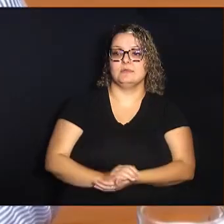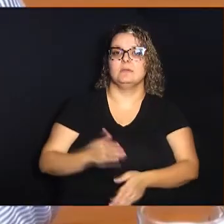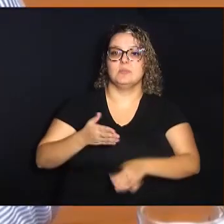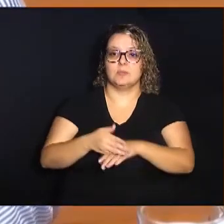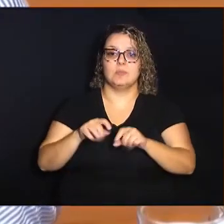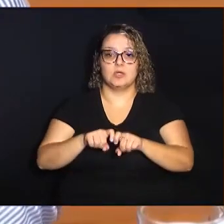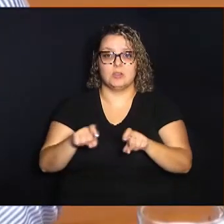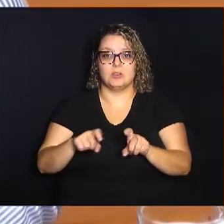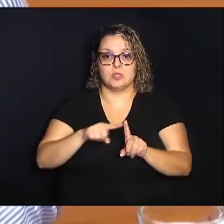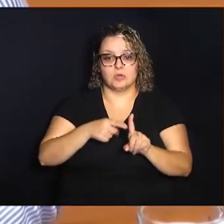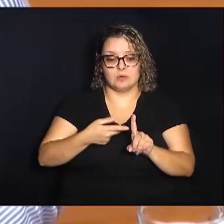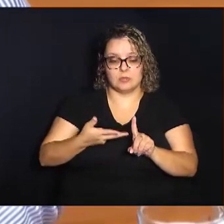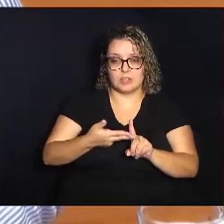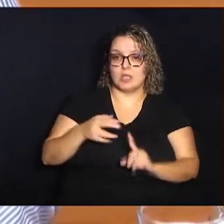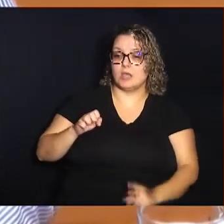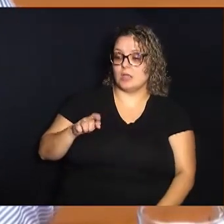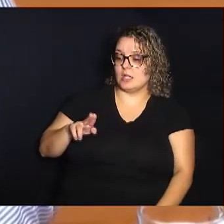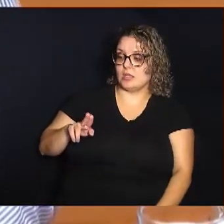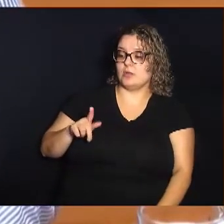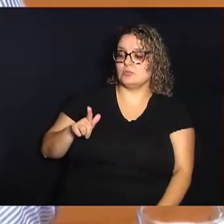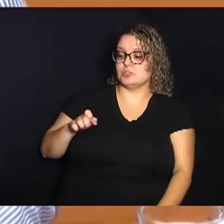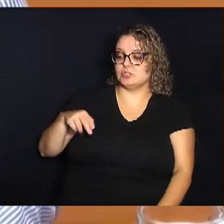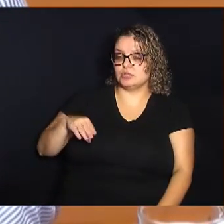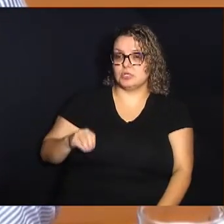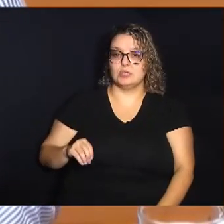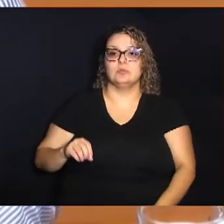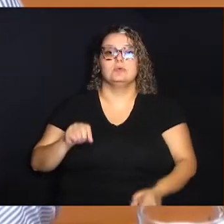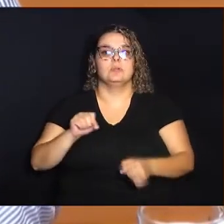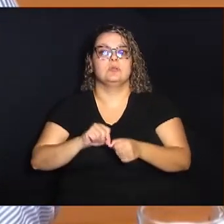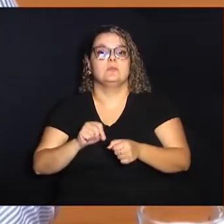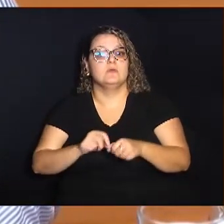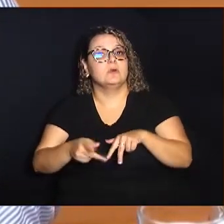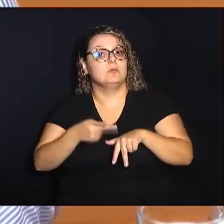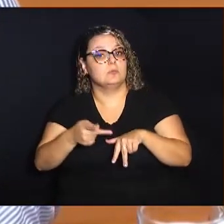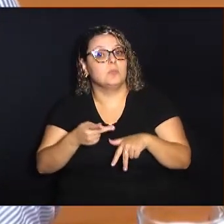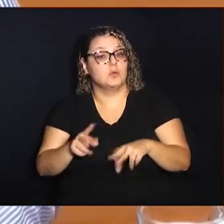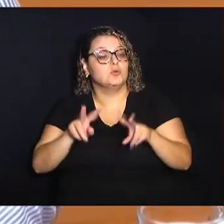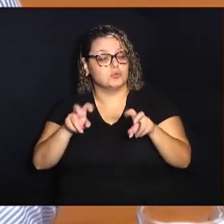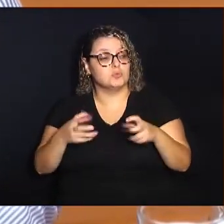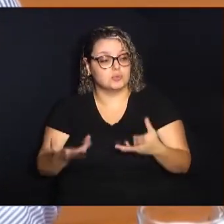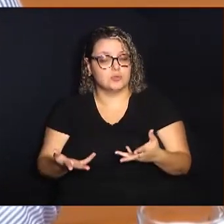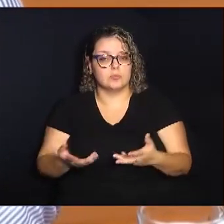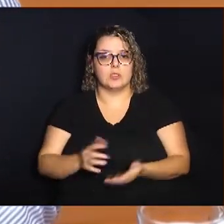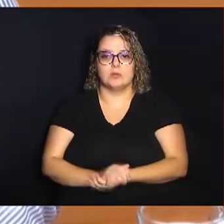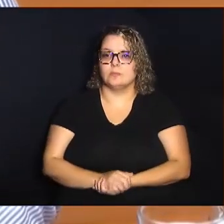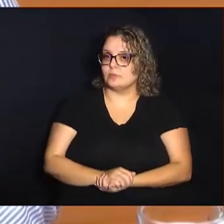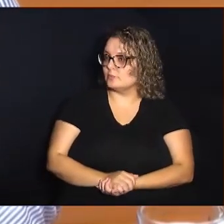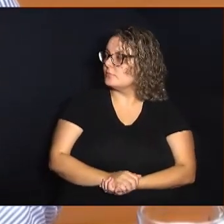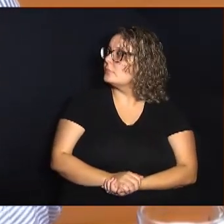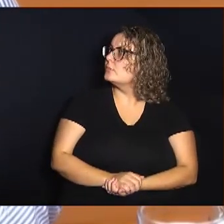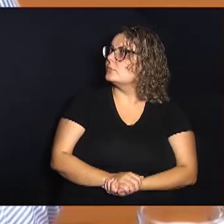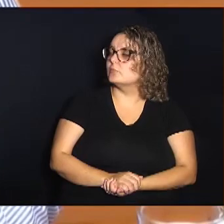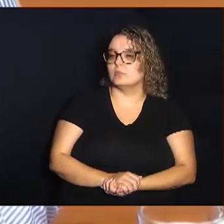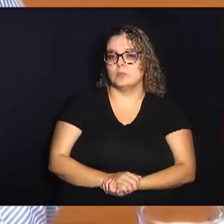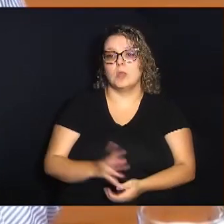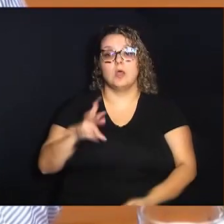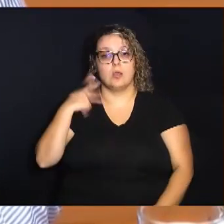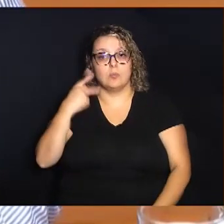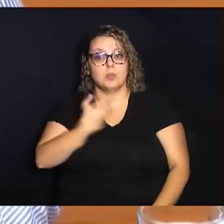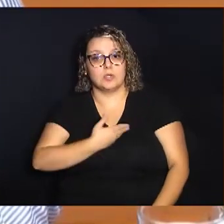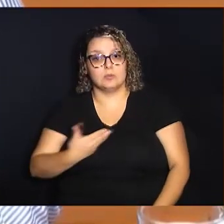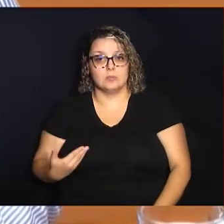e obstetra Eugênio Riani Casanova, que fez suas considerações sobre o assunto abordado. A gente tem políticas públicas